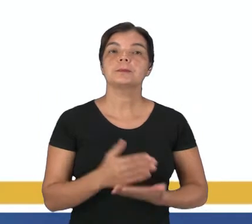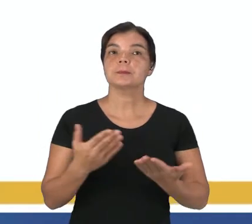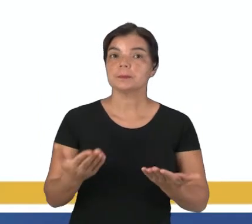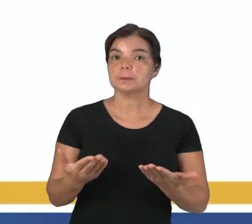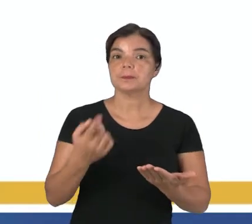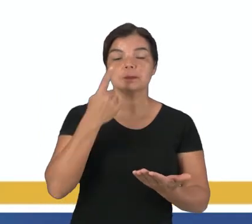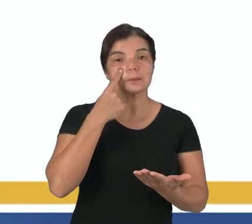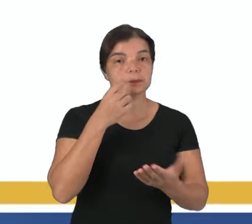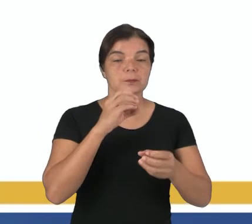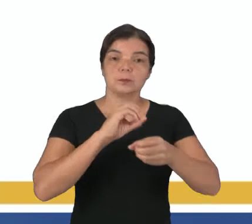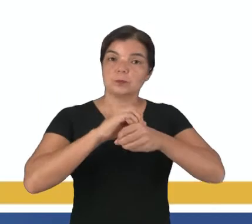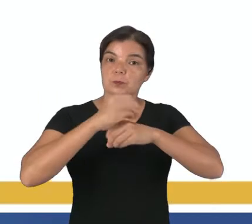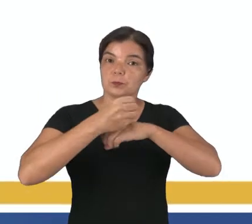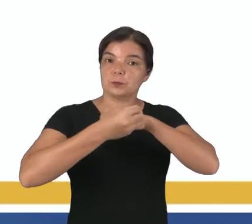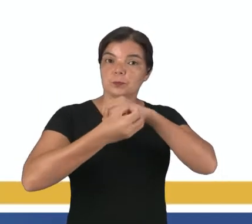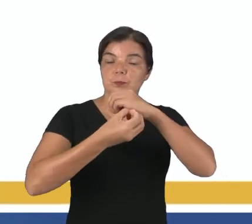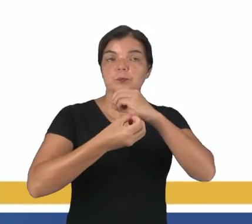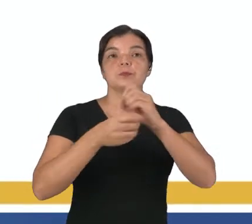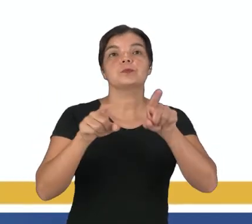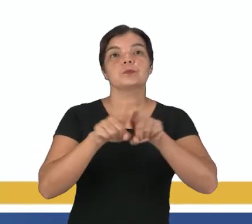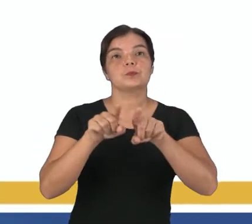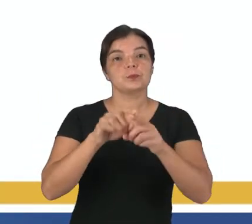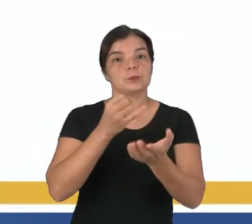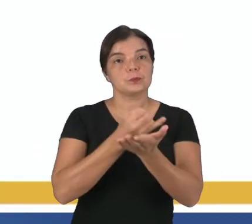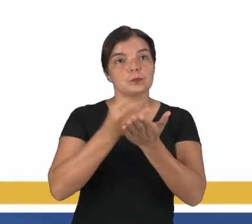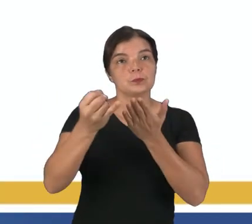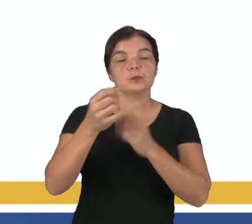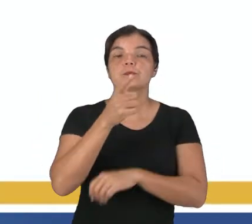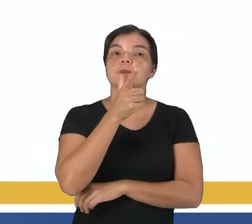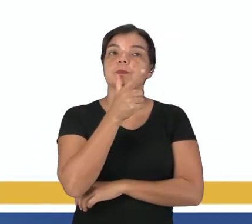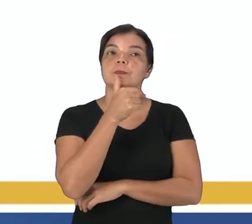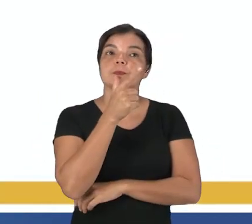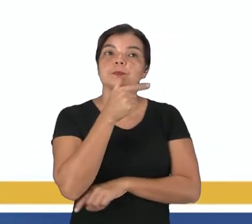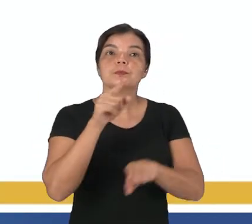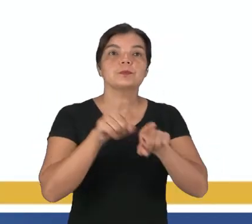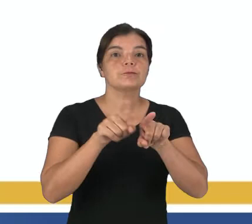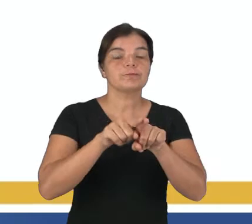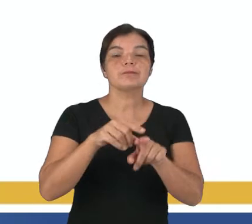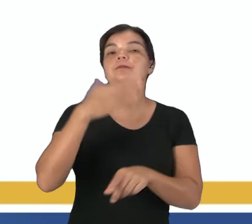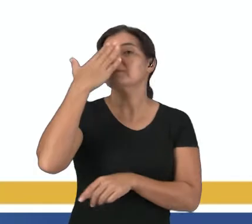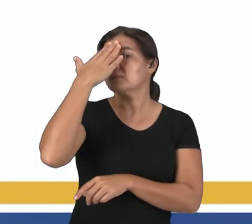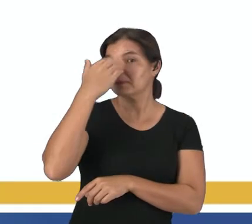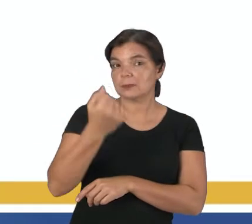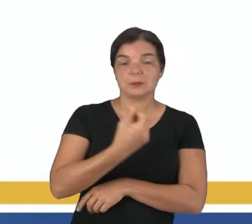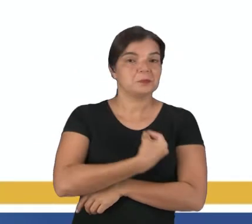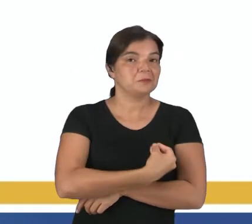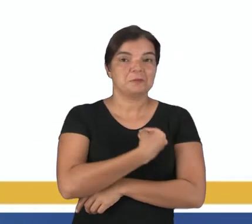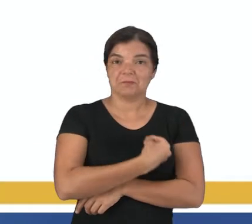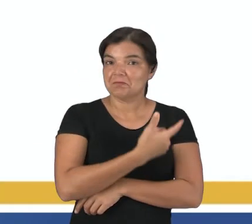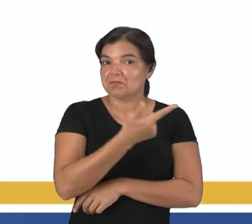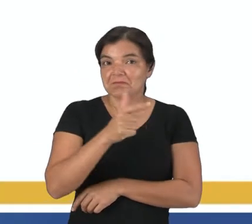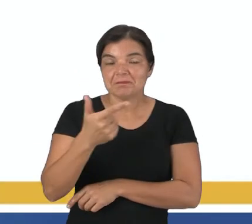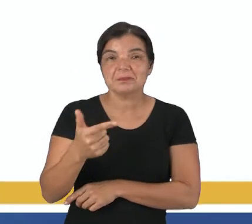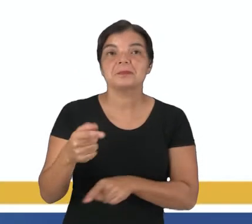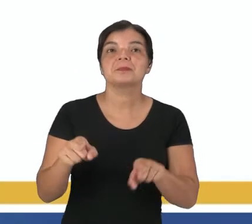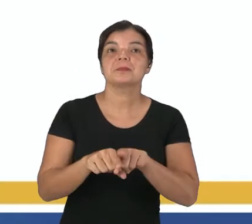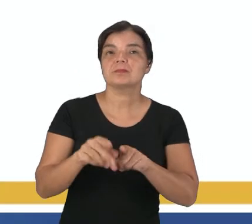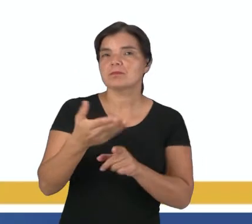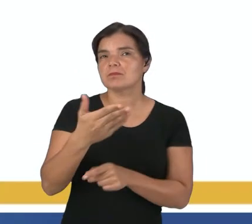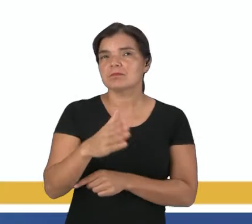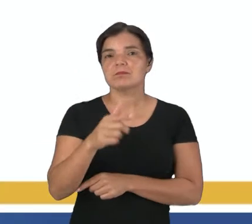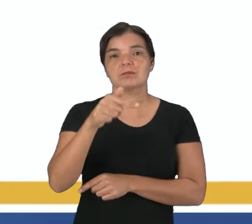é bom como biomoléculas inorgânicas nós podemos citar a água né sem a água a gente sabe que não existe vida